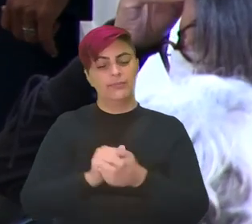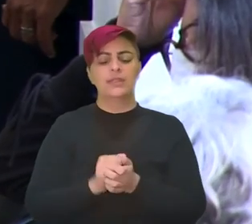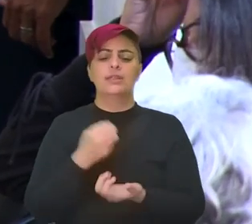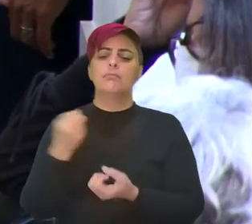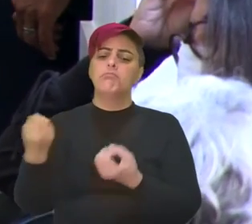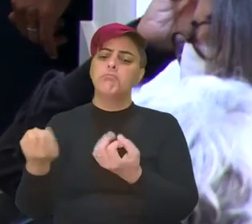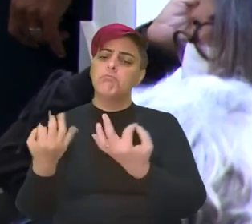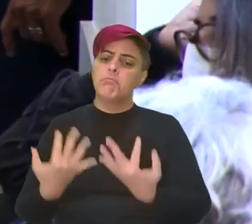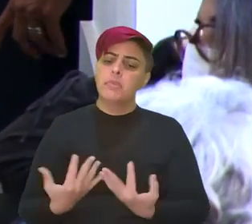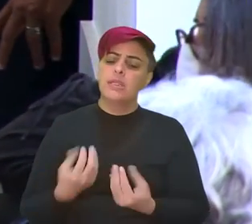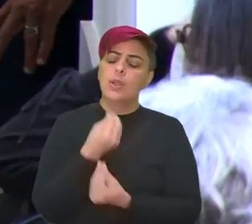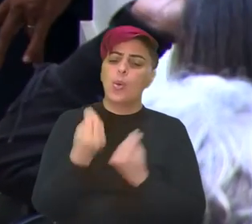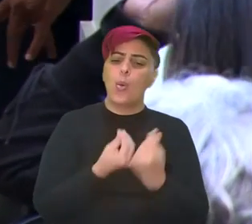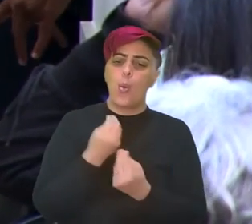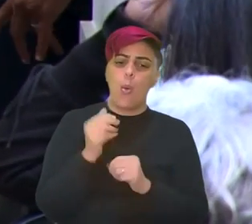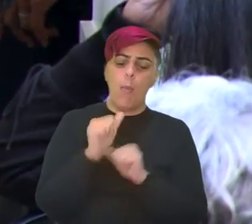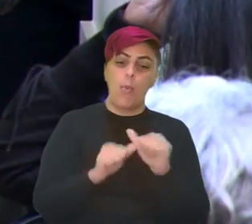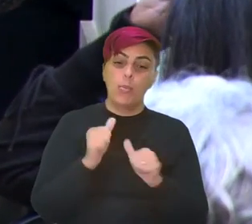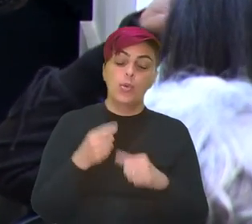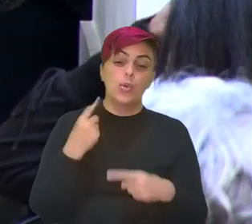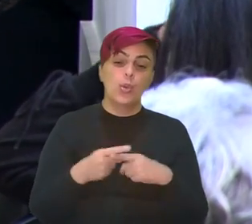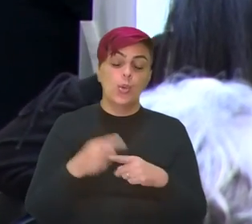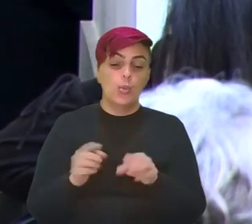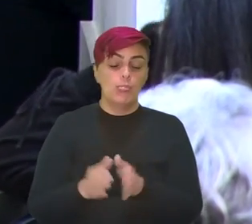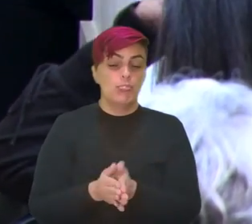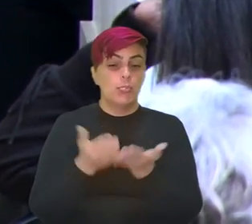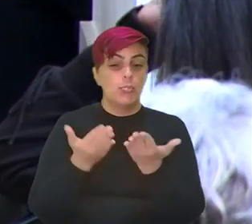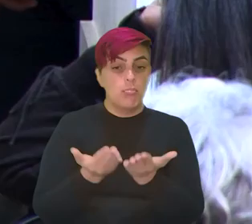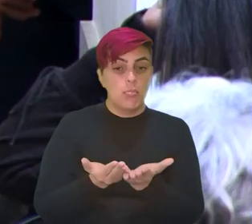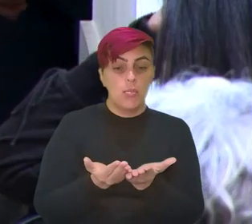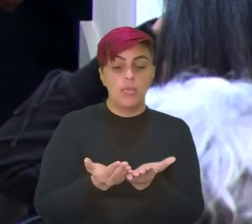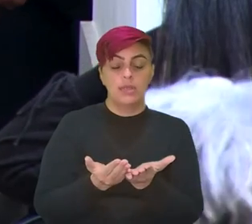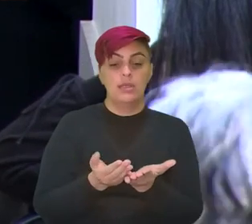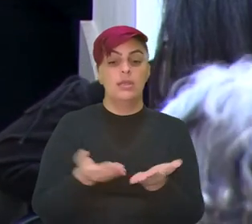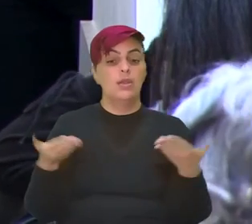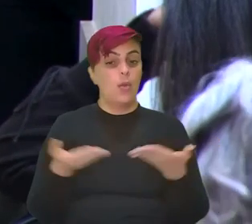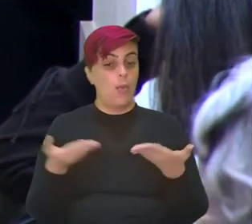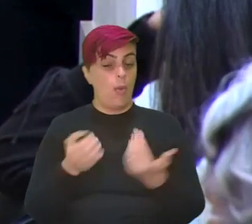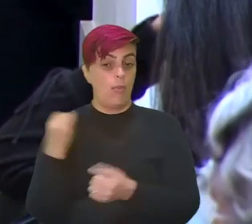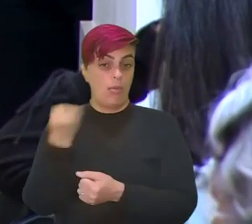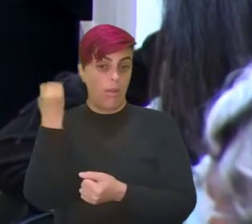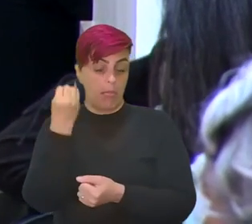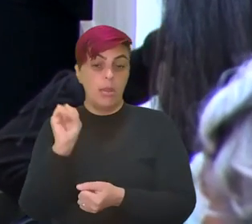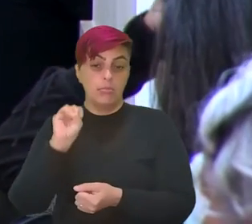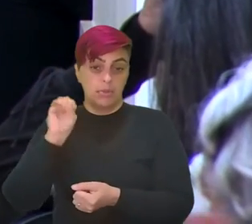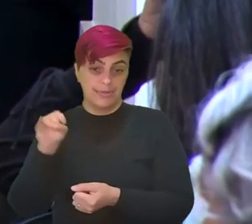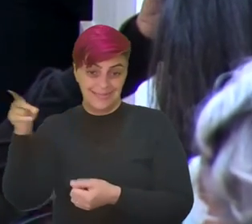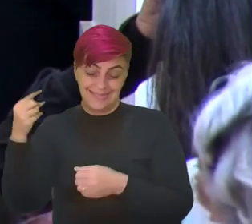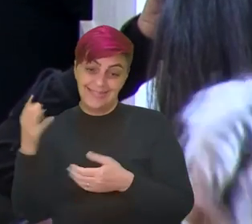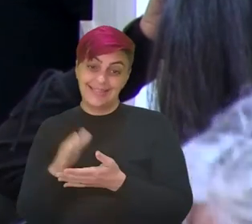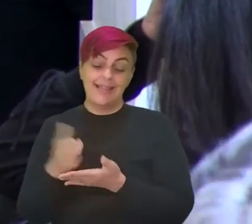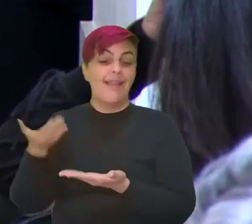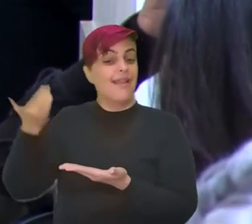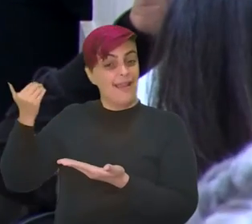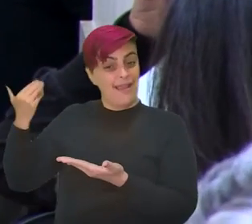como foi essa mudança, o que permitiu o Argonautas emergir como um livro importante, se a senhora participou